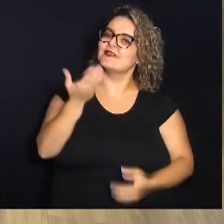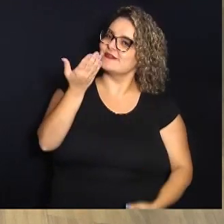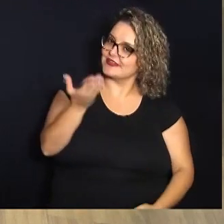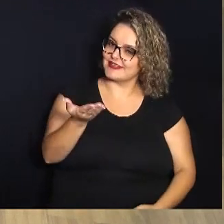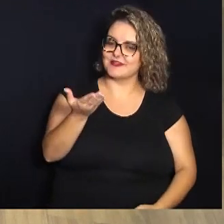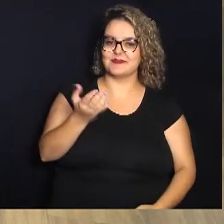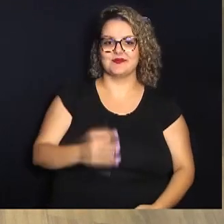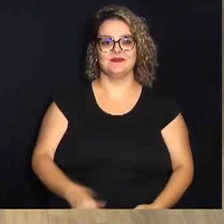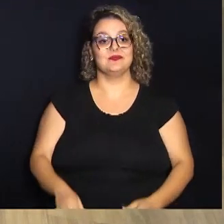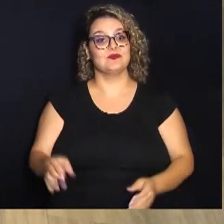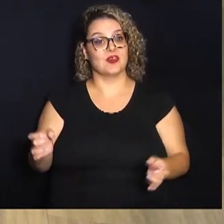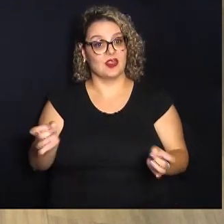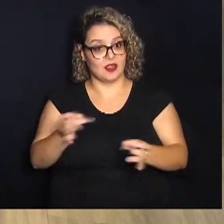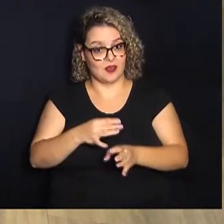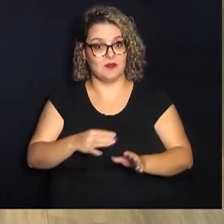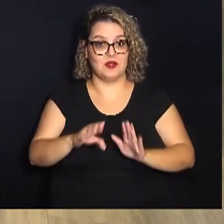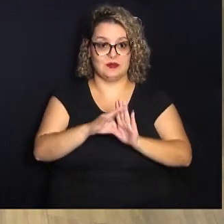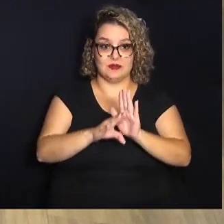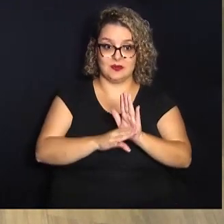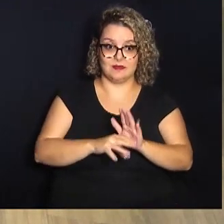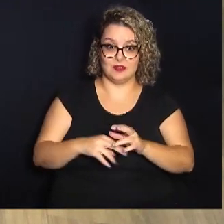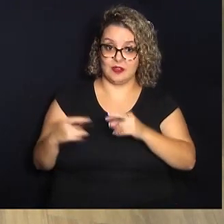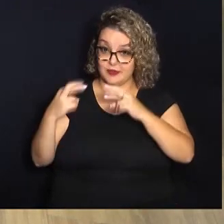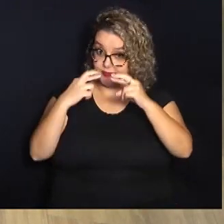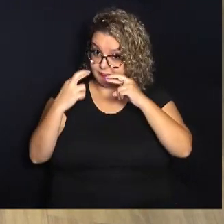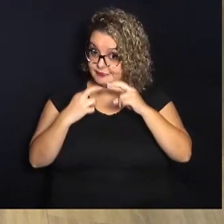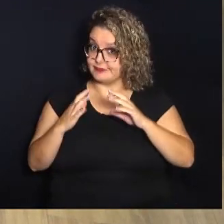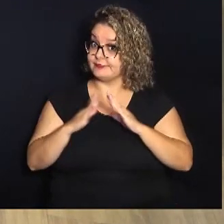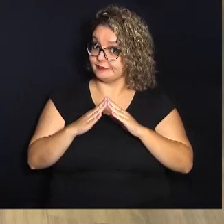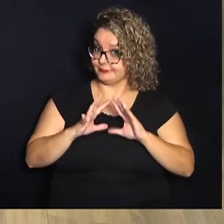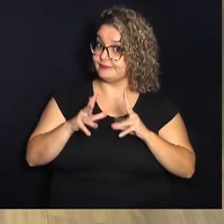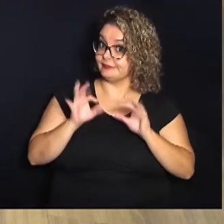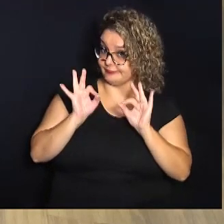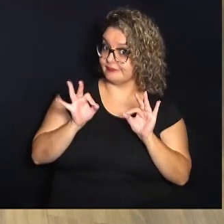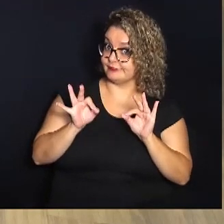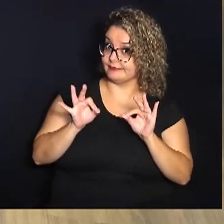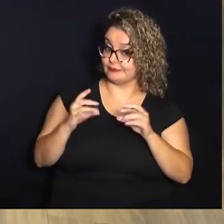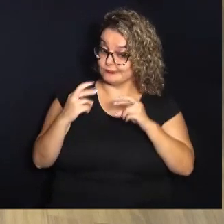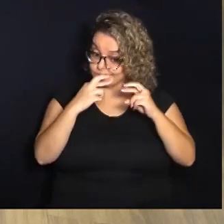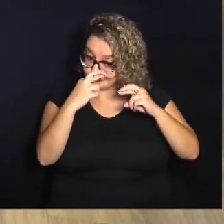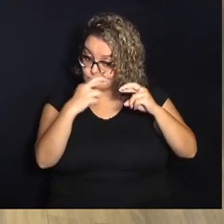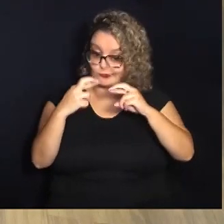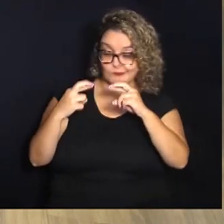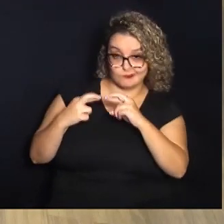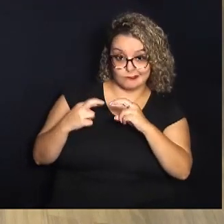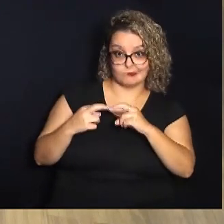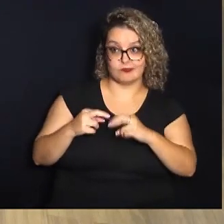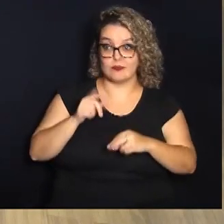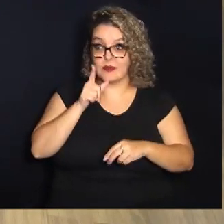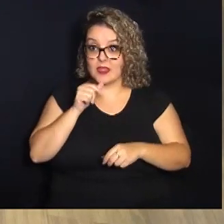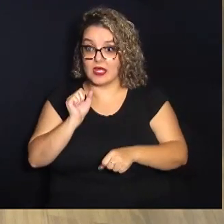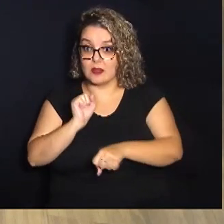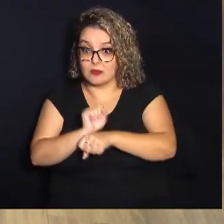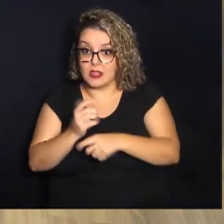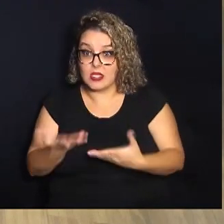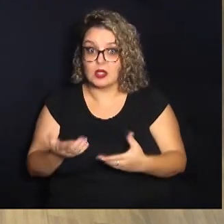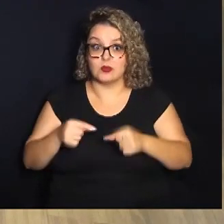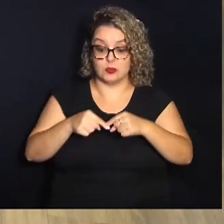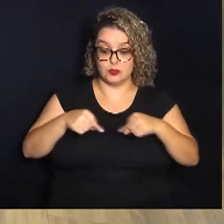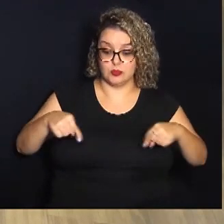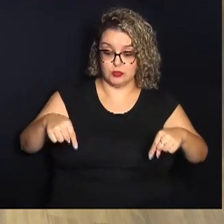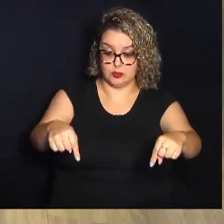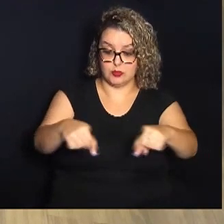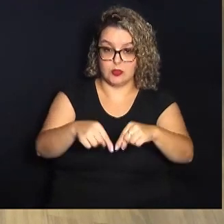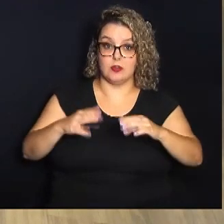Acabando o programa agora, já olha aí na sua residência se está tudo certo, se não tem água parada, quem tem quintal, a questão do pneu, se tem